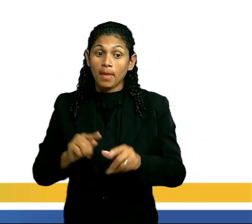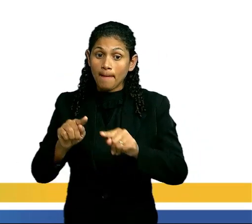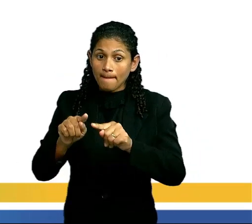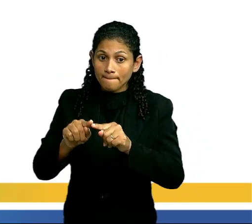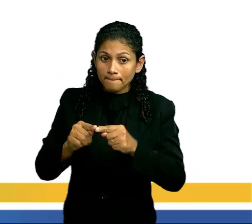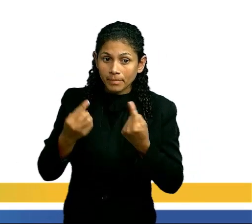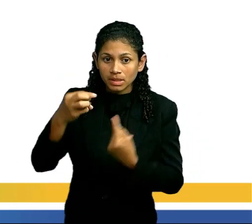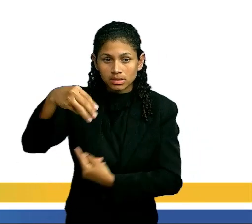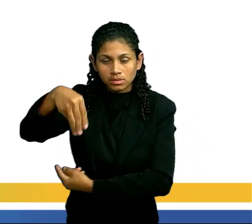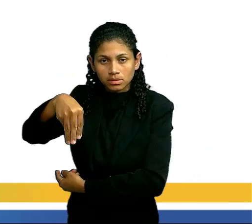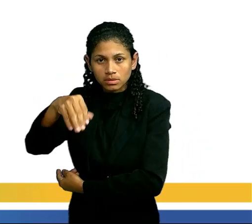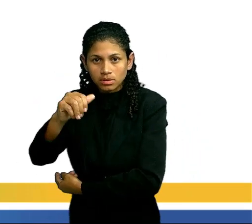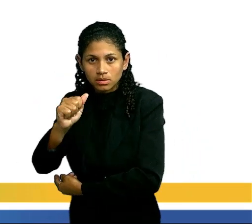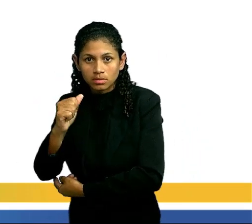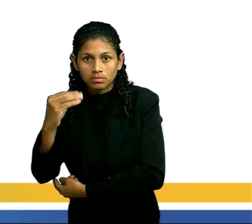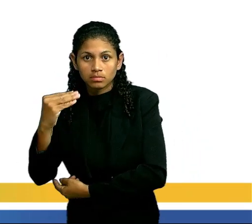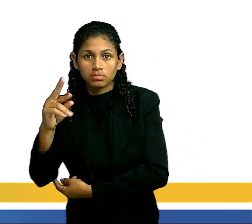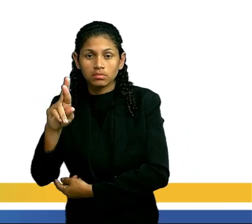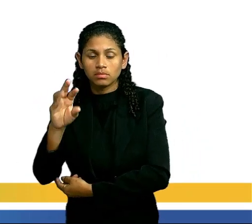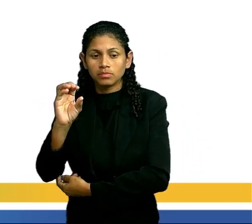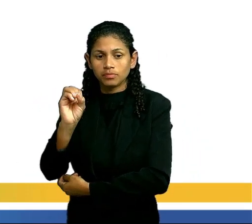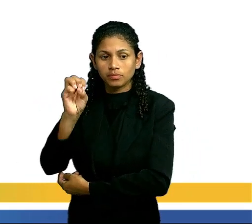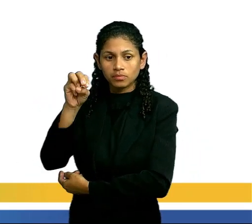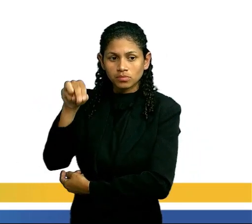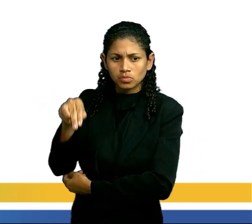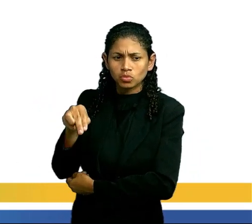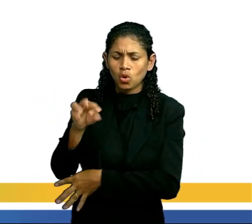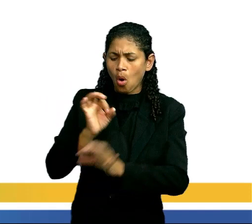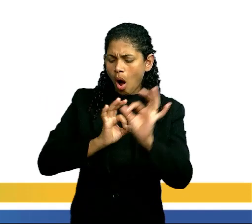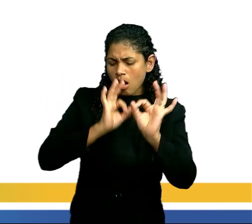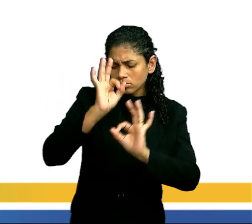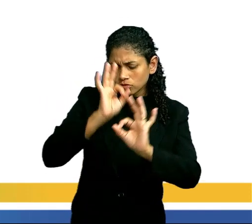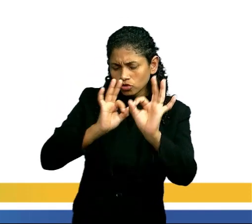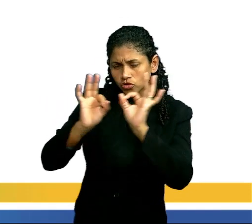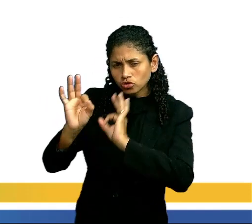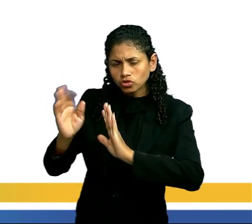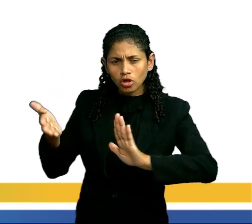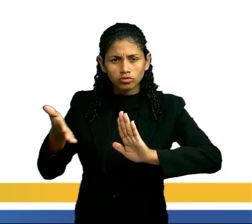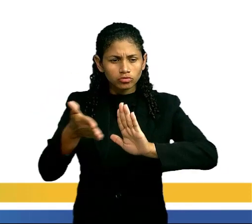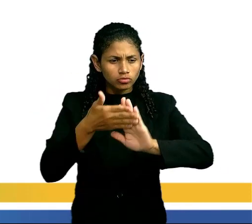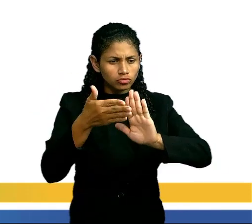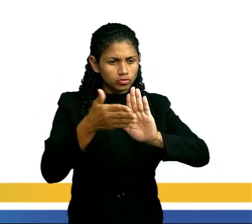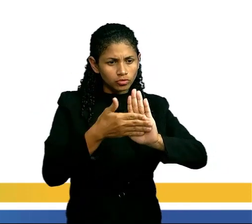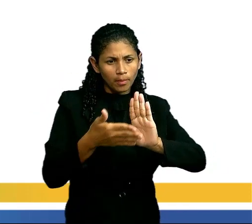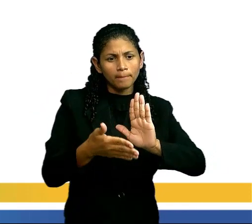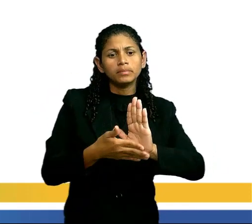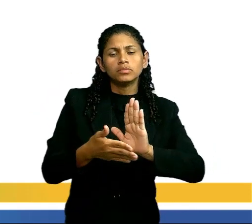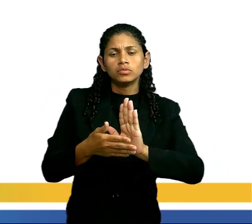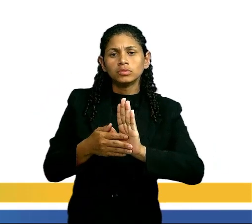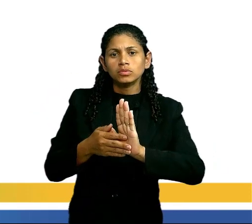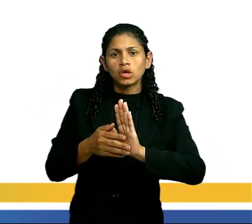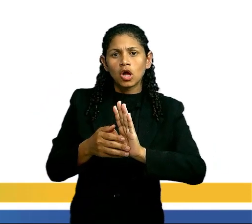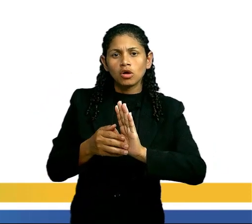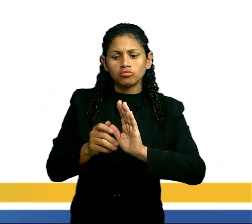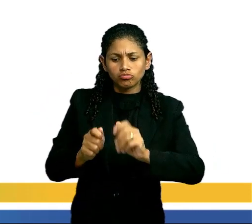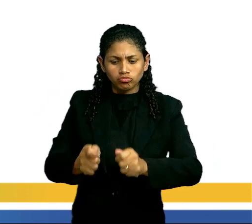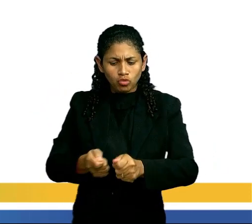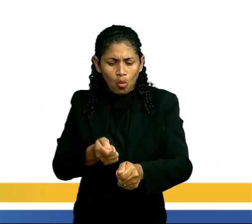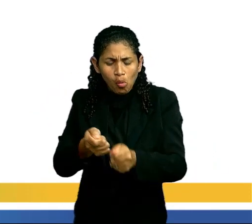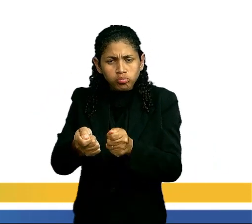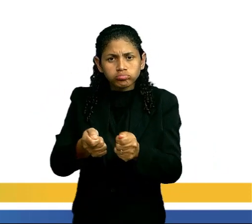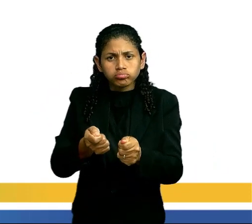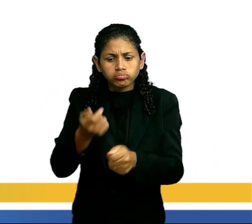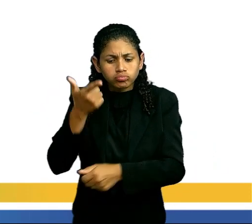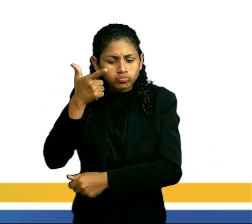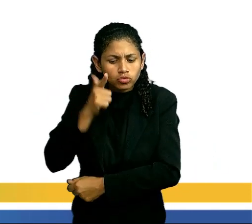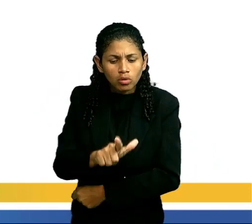que havia cuidadosamente preparado seu plano com muita antecedência, conseguiu domar os ímpetos do líder da